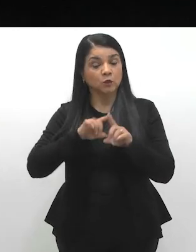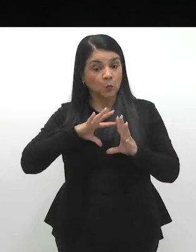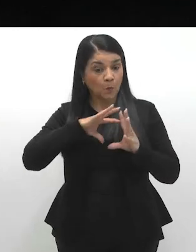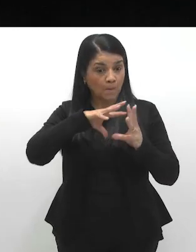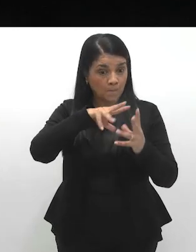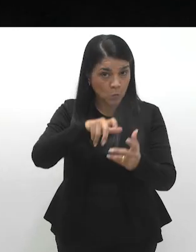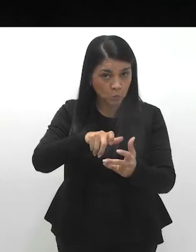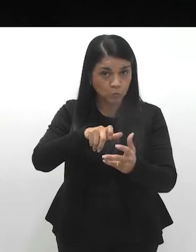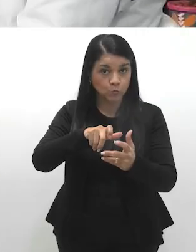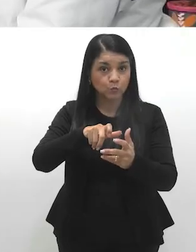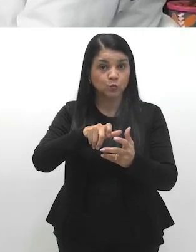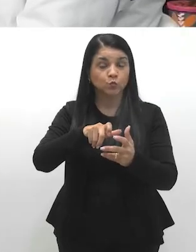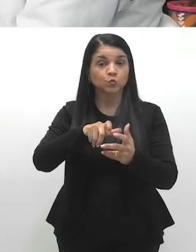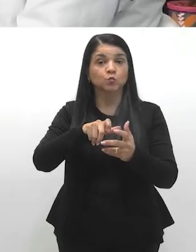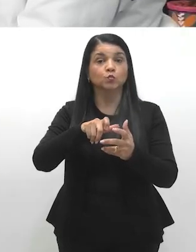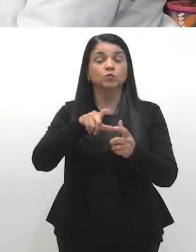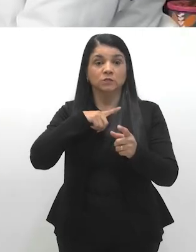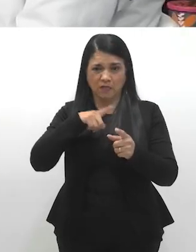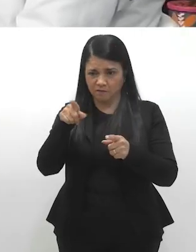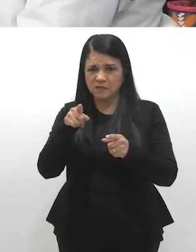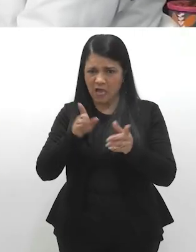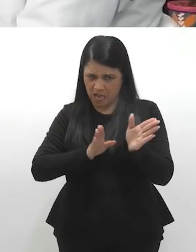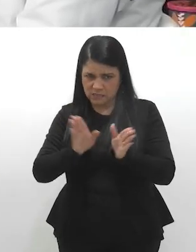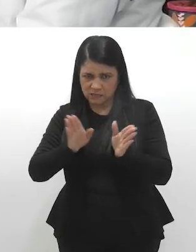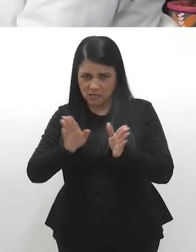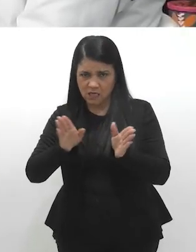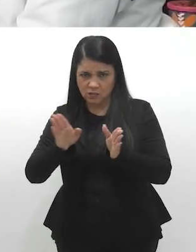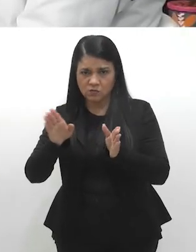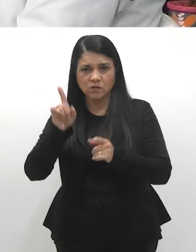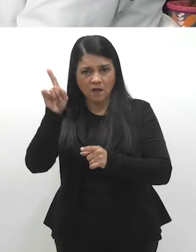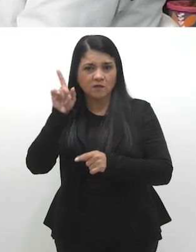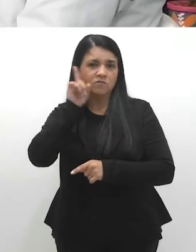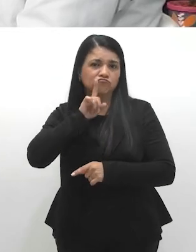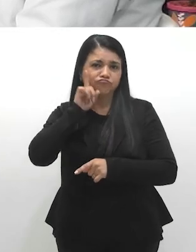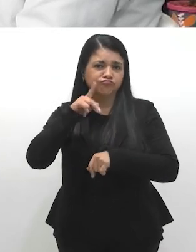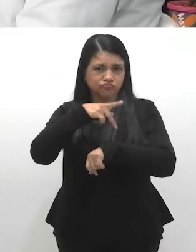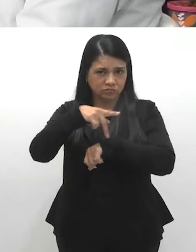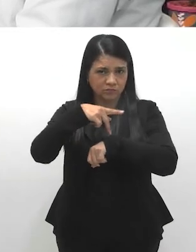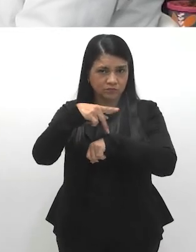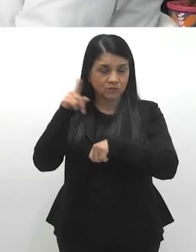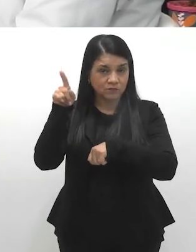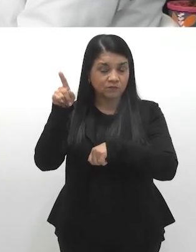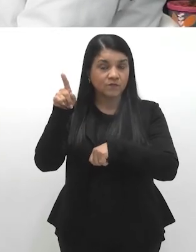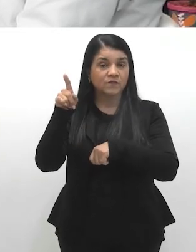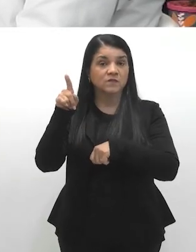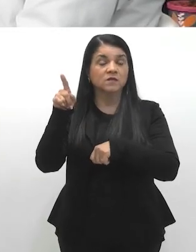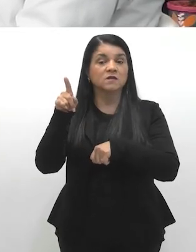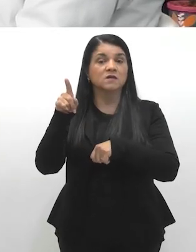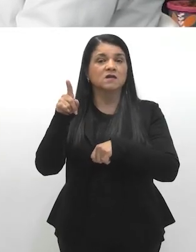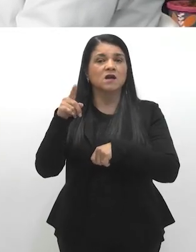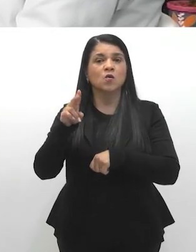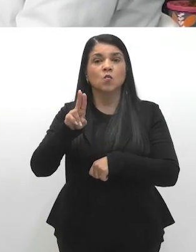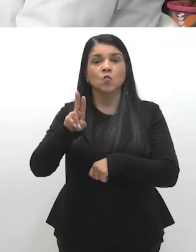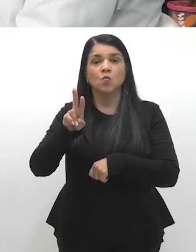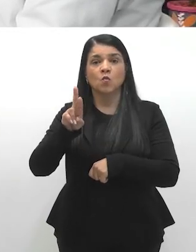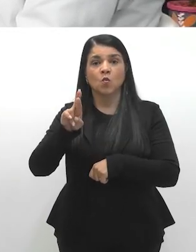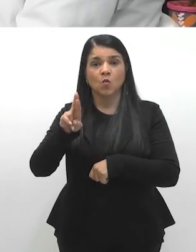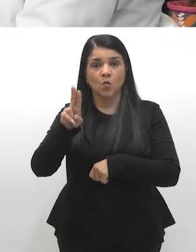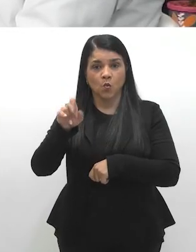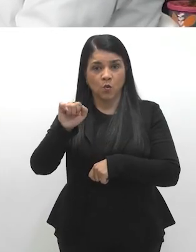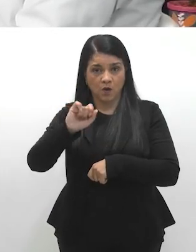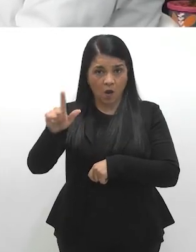um ranking internacional, né, que o senhor deve ter tido acesso, do World University Ranking, que está